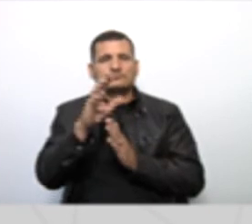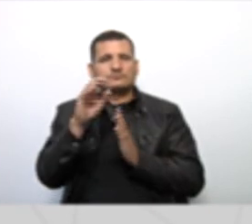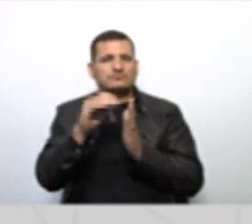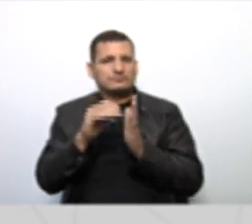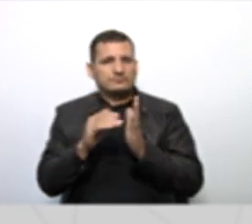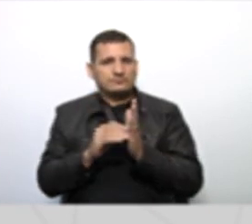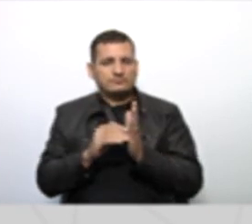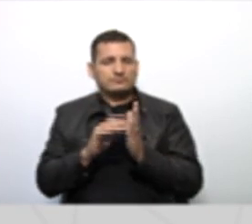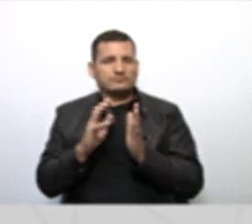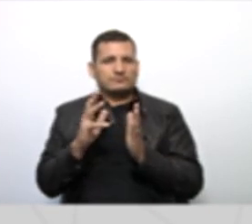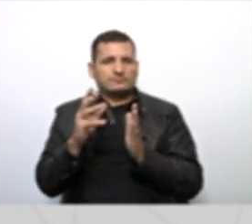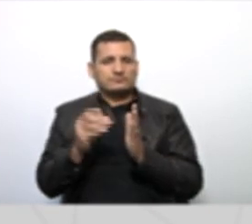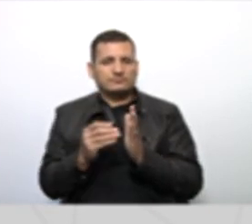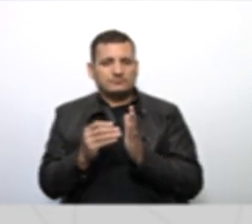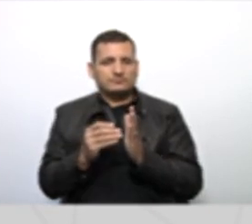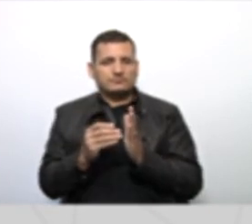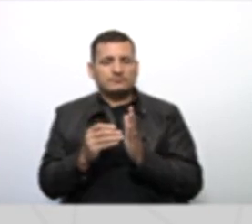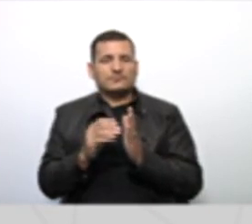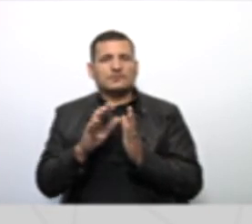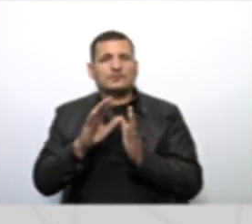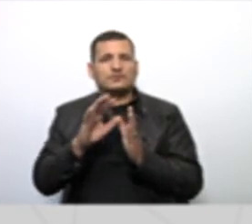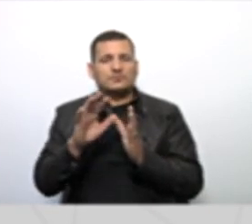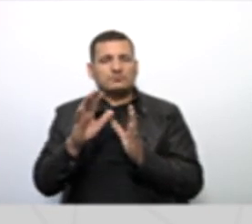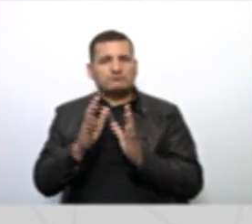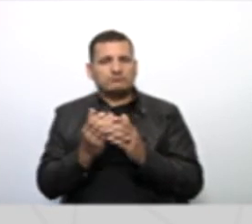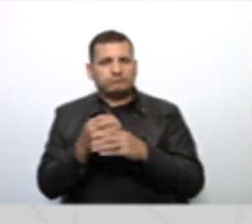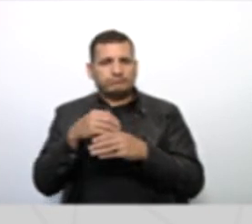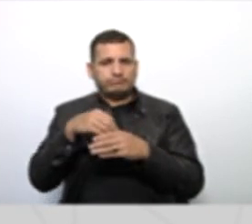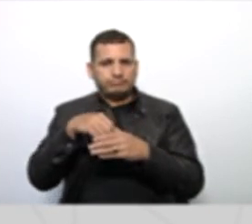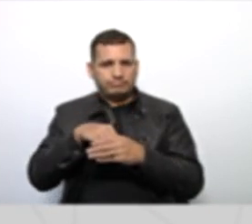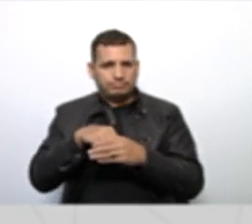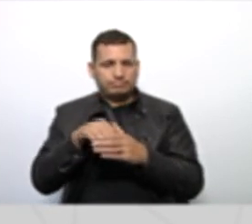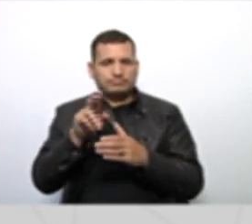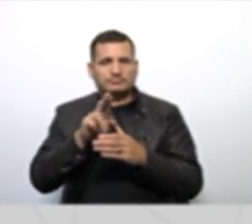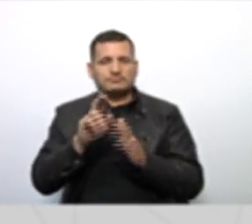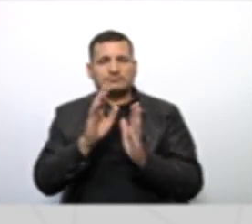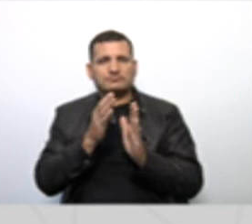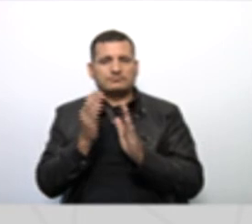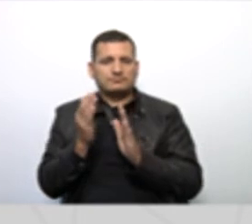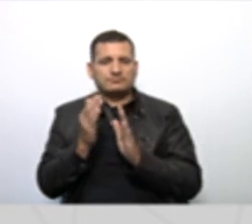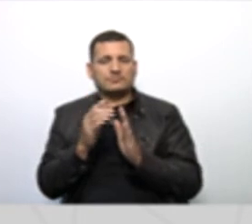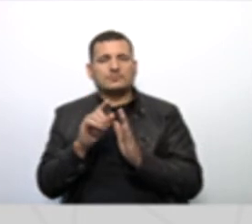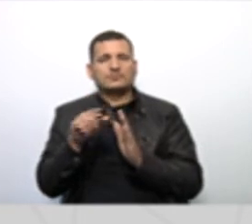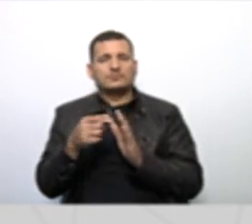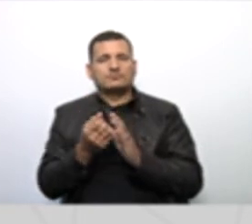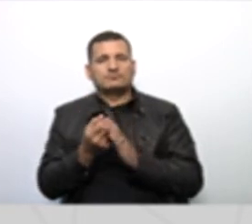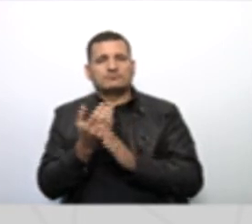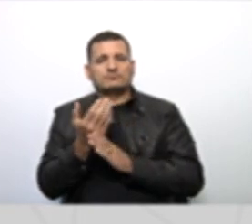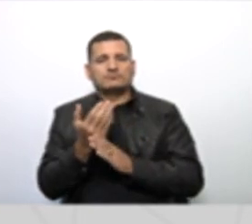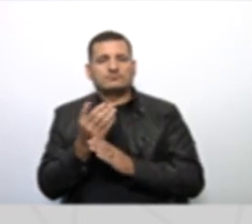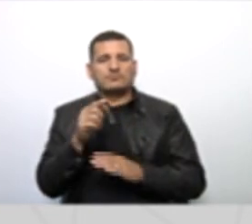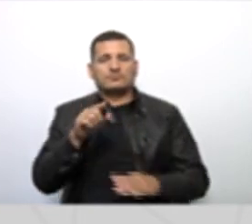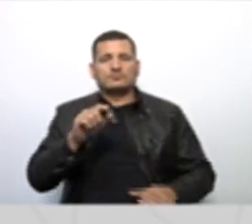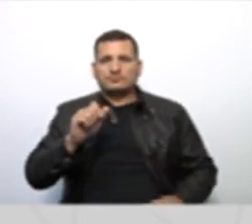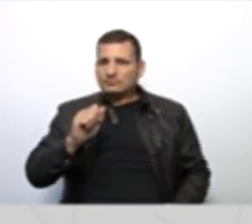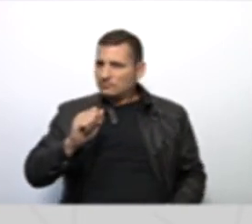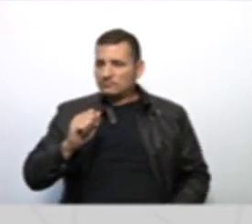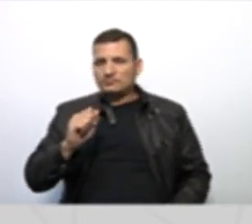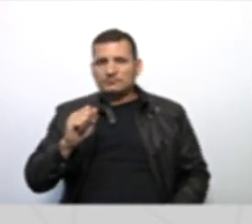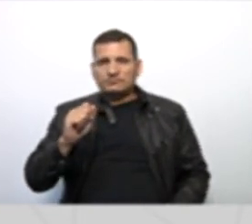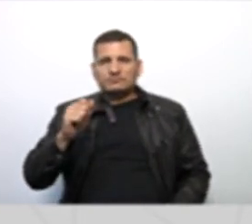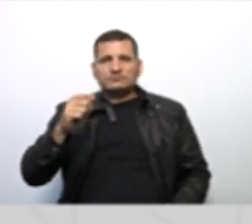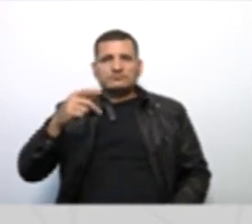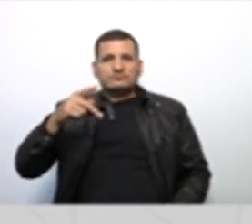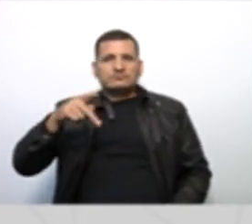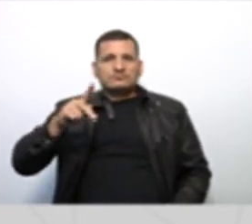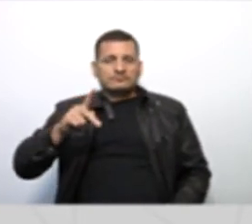tudinho isso, né, empacota utilizando essas bibliotecas e gera a extensão .apk. Então todo o sistema